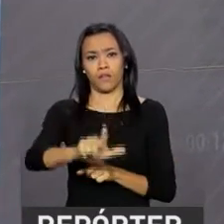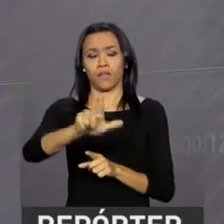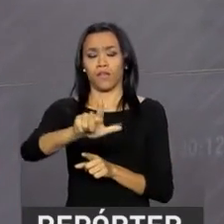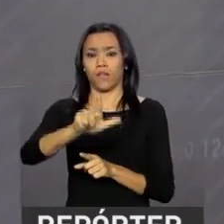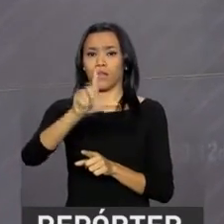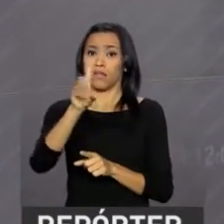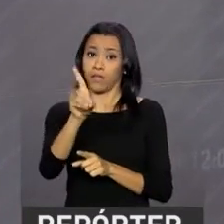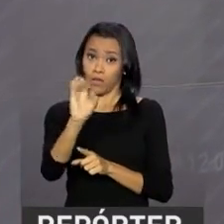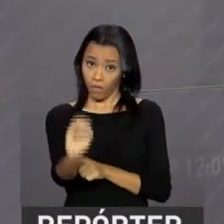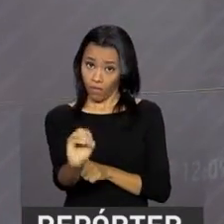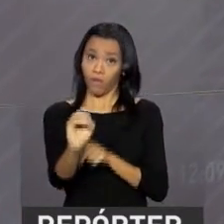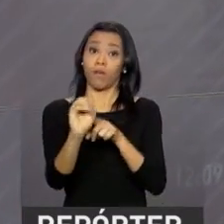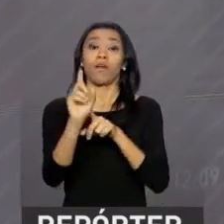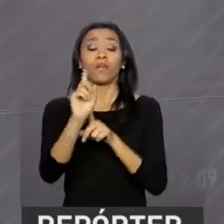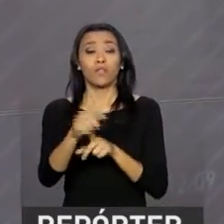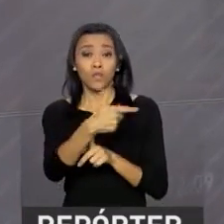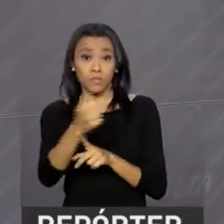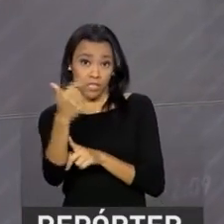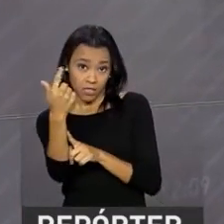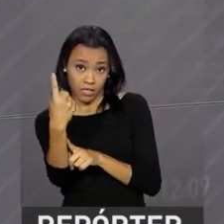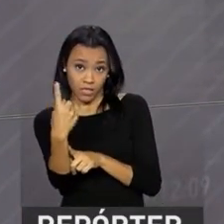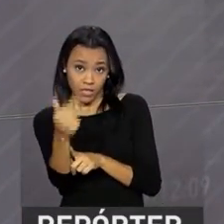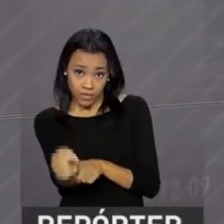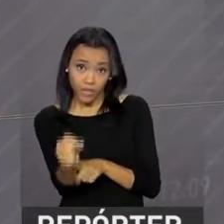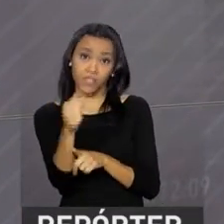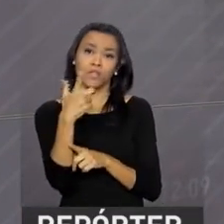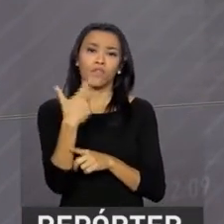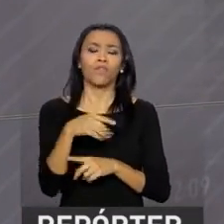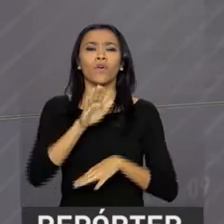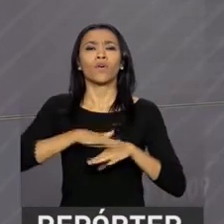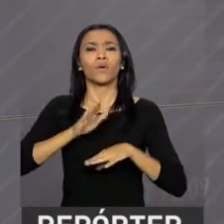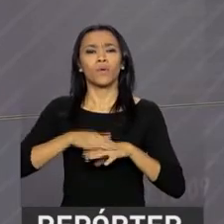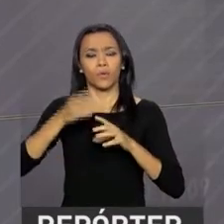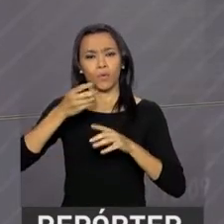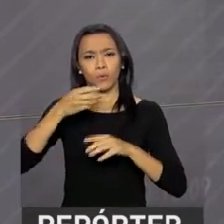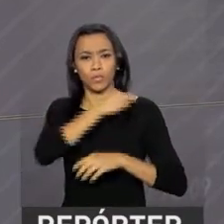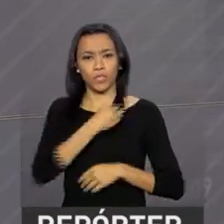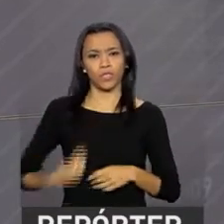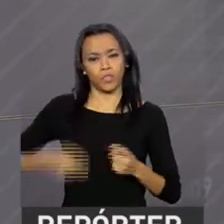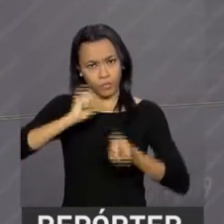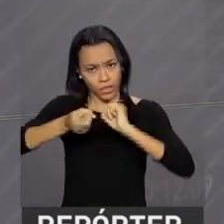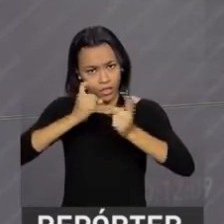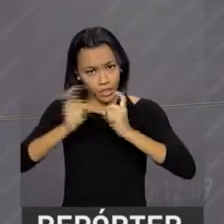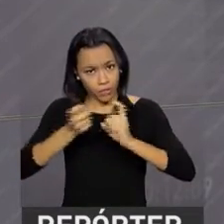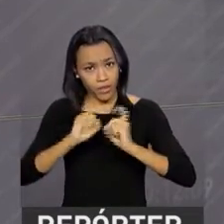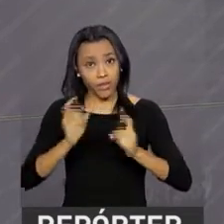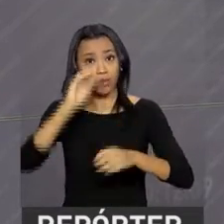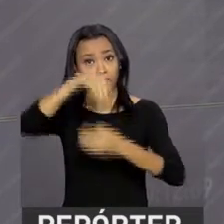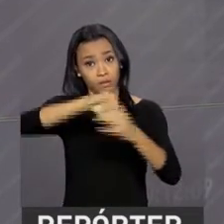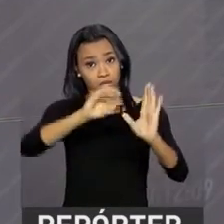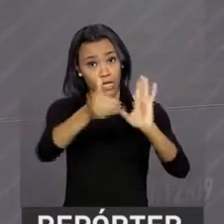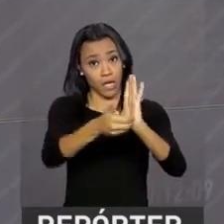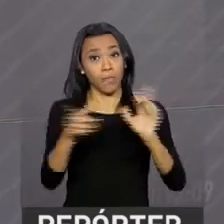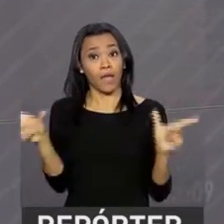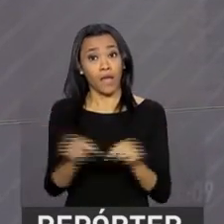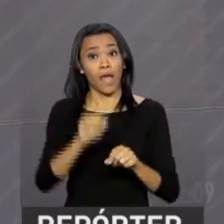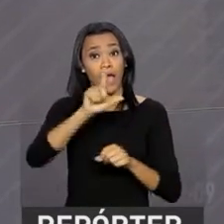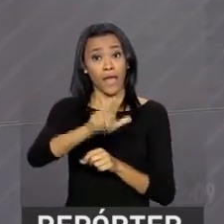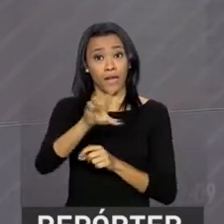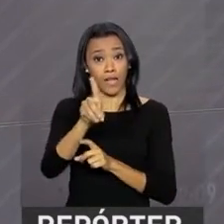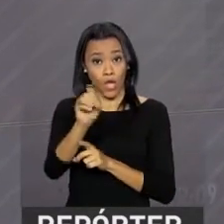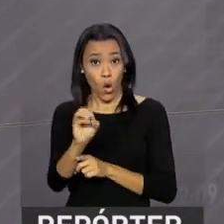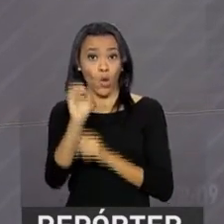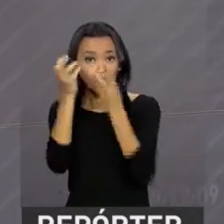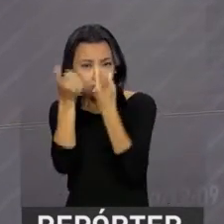A afirmação foi feita pelo ministro do Planejamento durante a audiência na Câmara dos Deputados. A LDO diz como deve ser elaborado